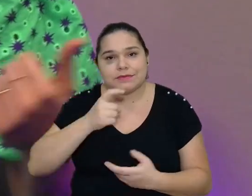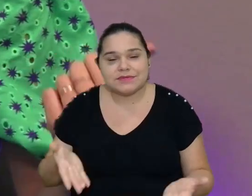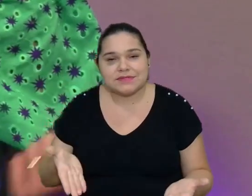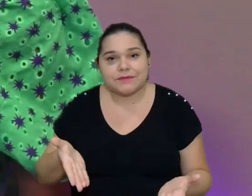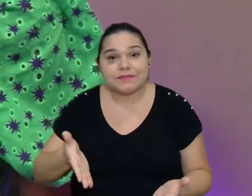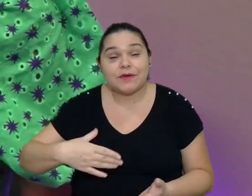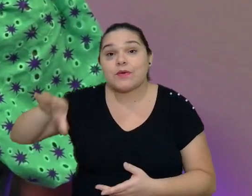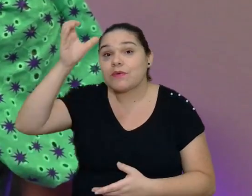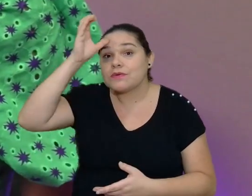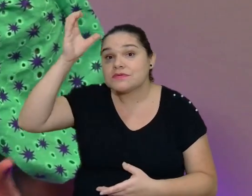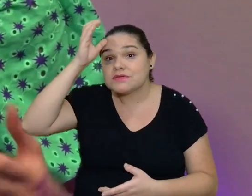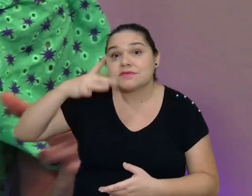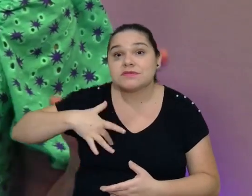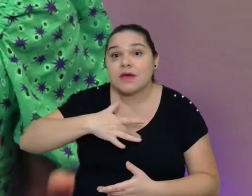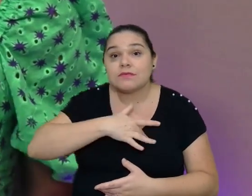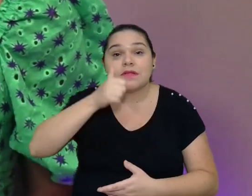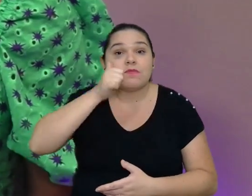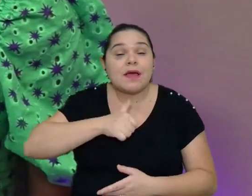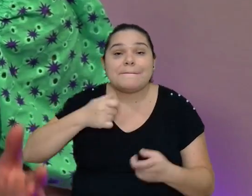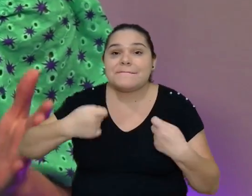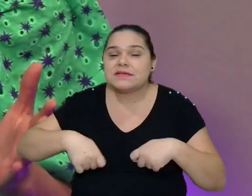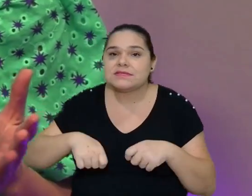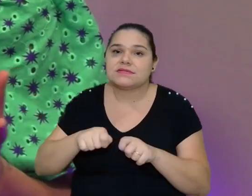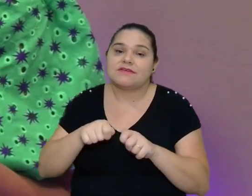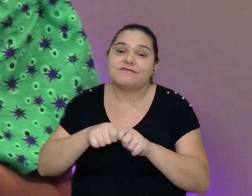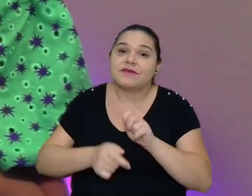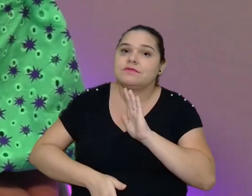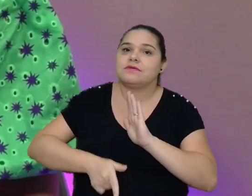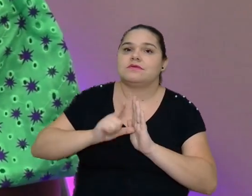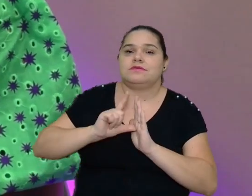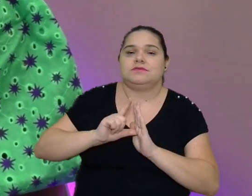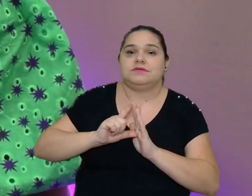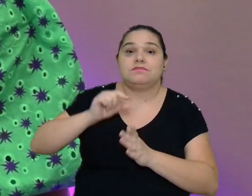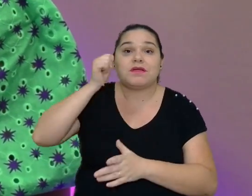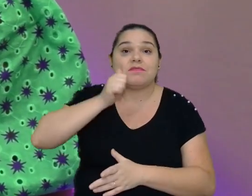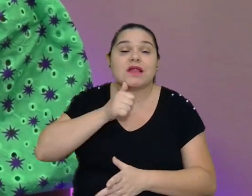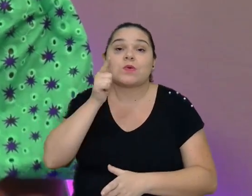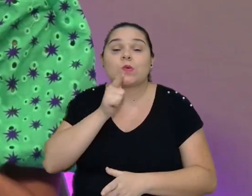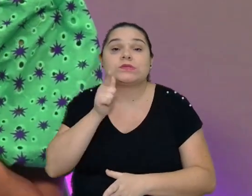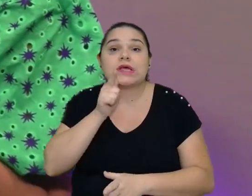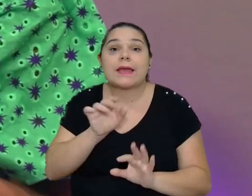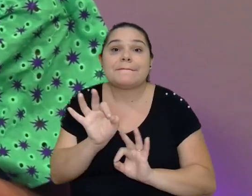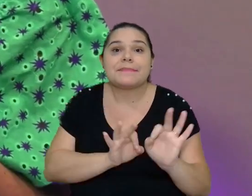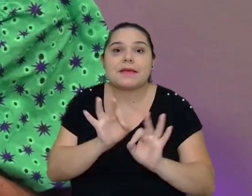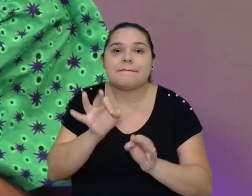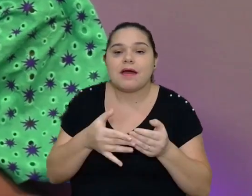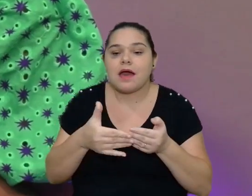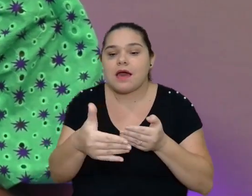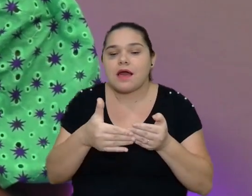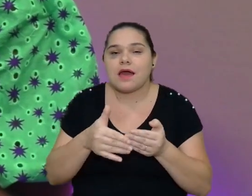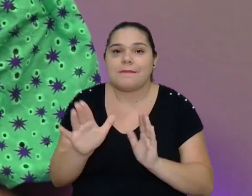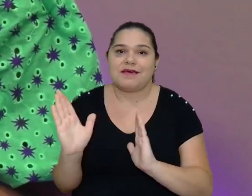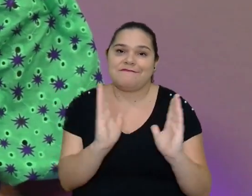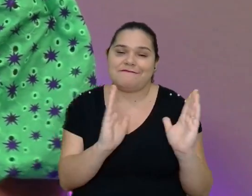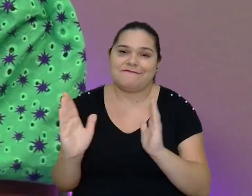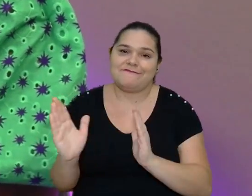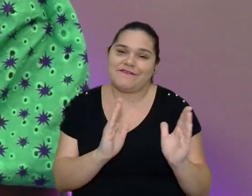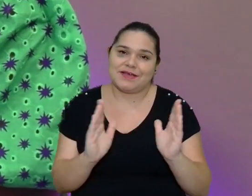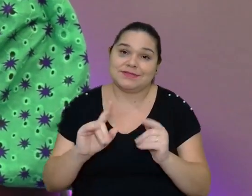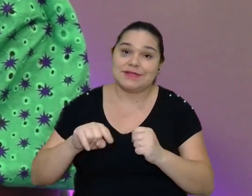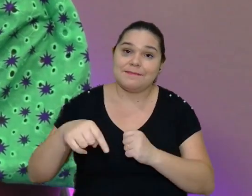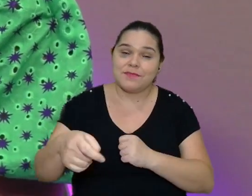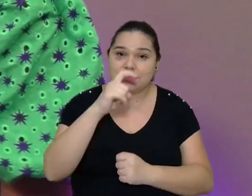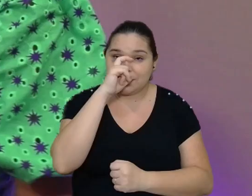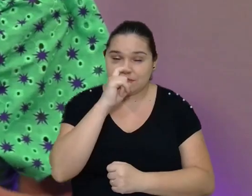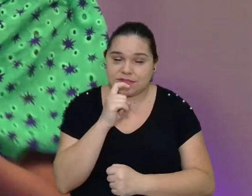mulher seja feita o mais cedo possível para que ela se prepare bem para essa fase e não tenha impactos negativos. Hoje, 80%